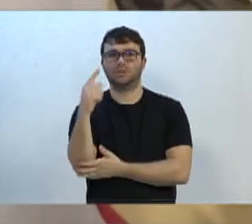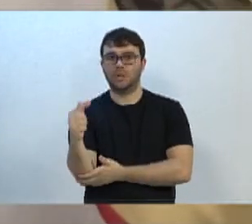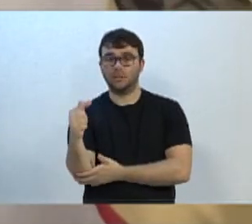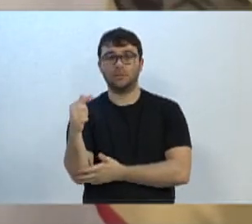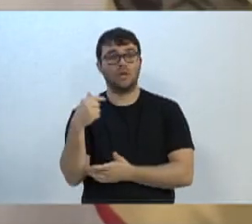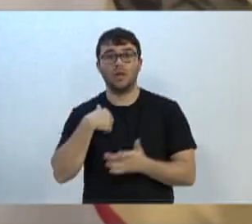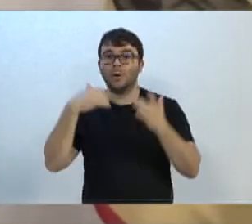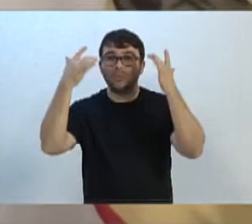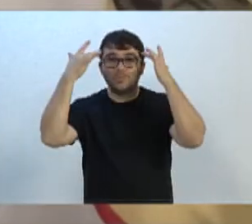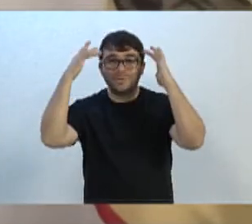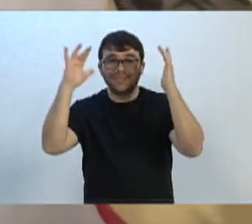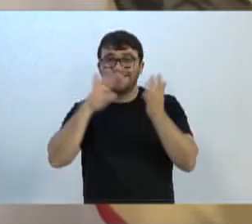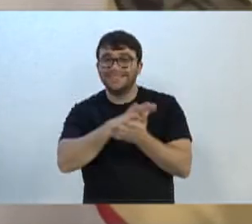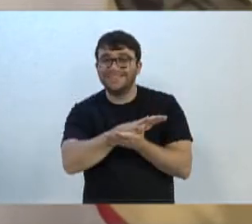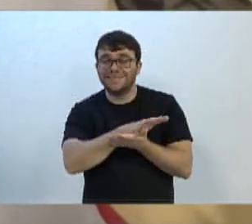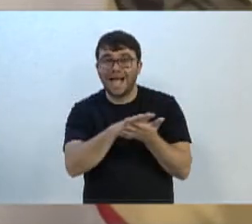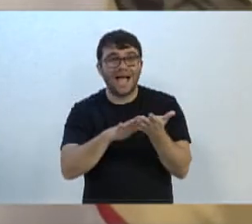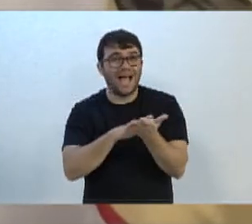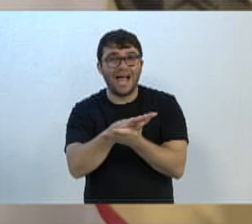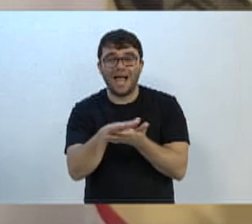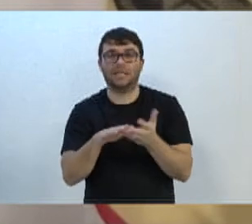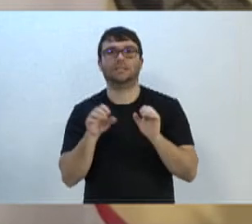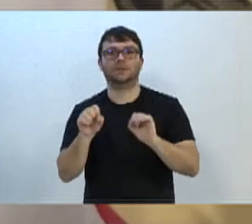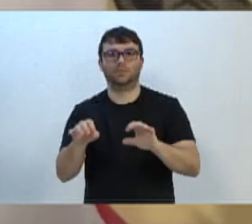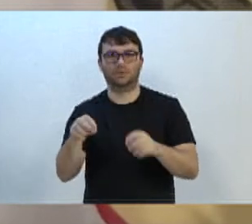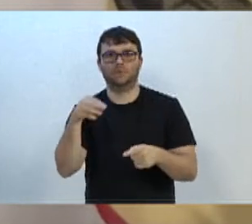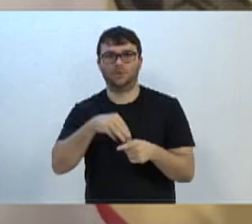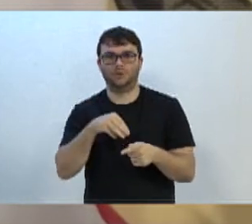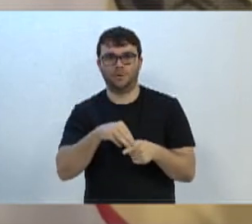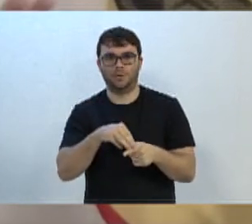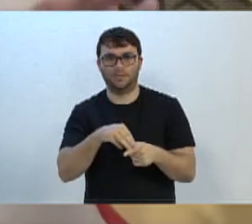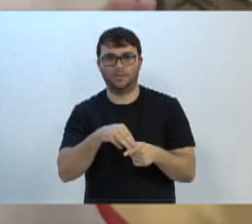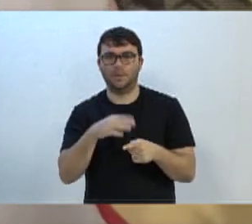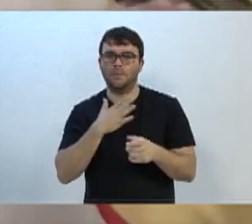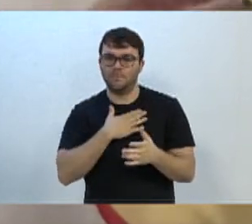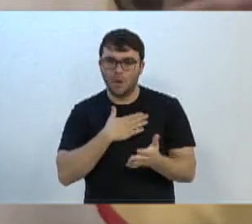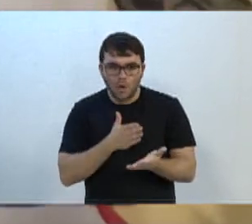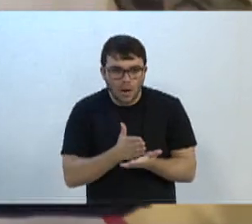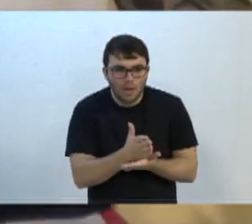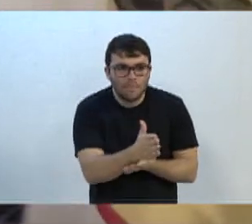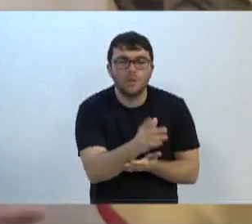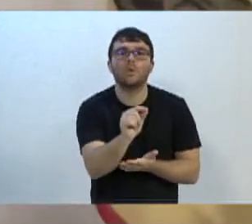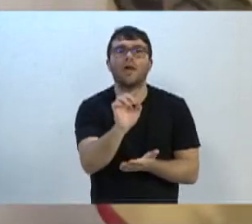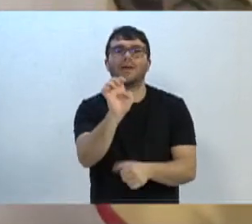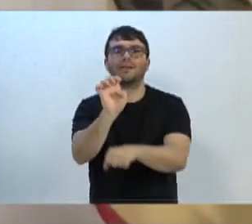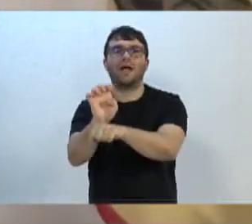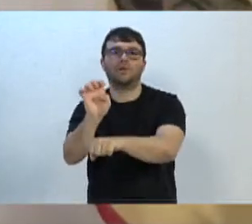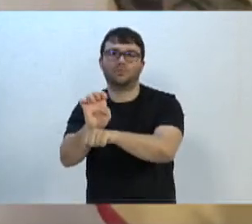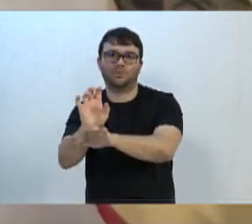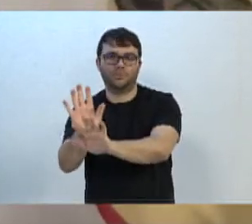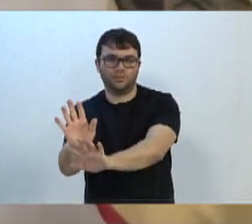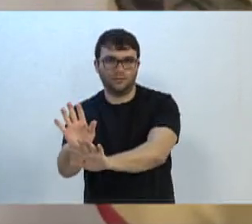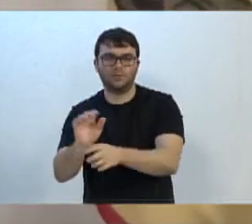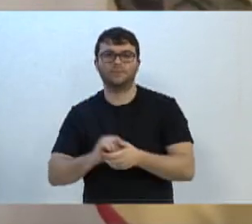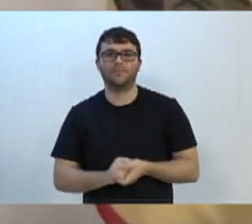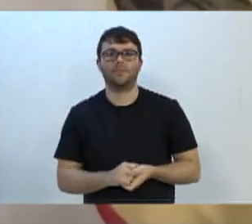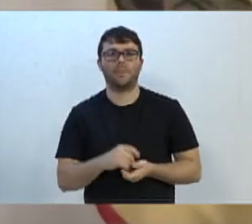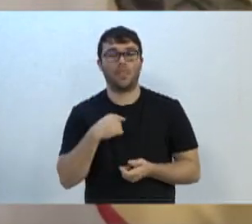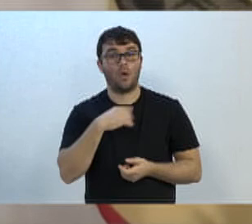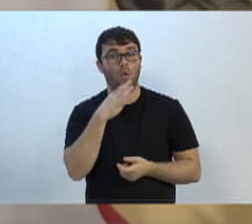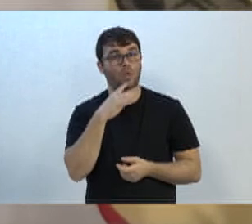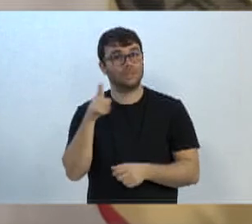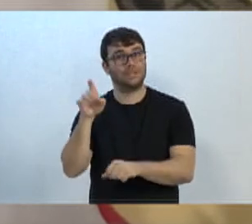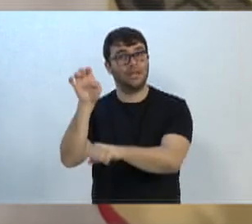sabia absolutamente nada de Educação Municipal minha vertente como professor era estadual eu conhecia